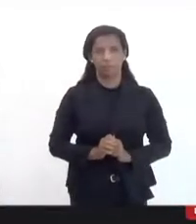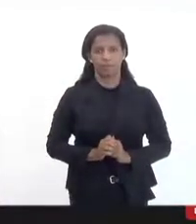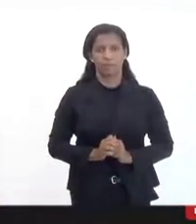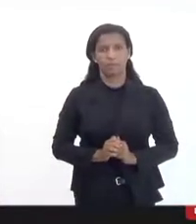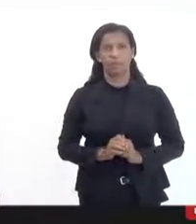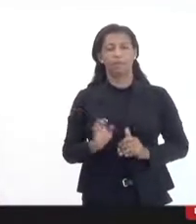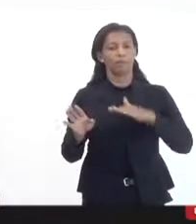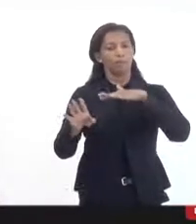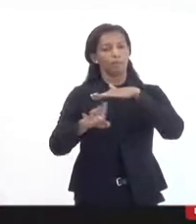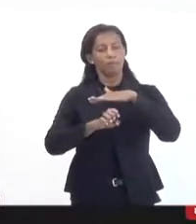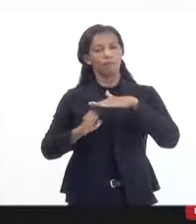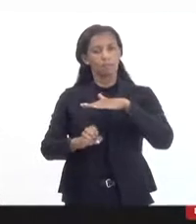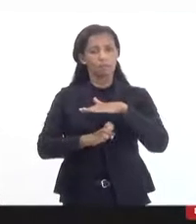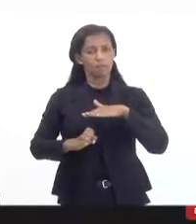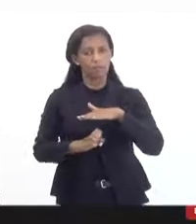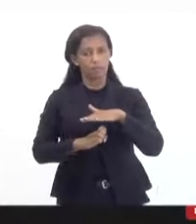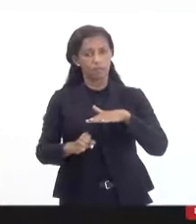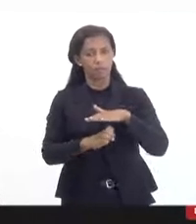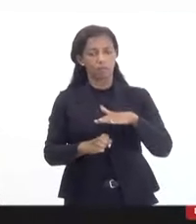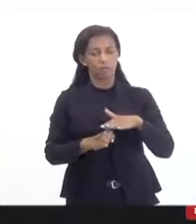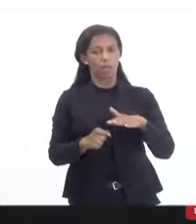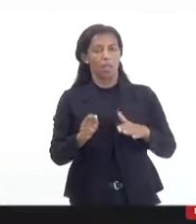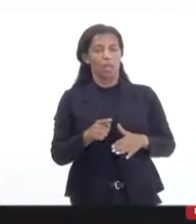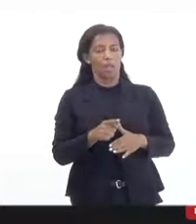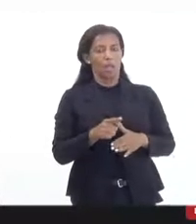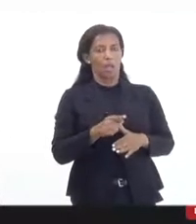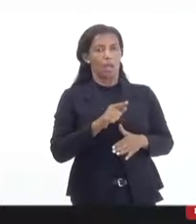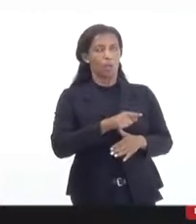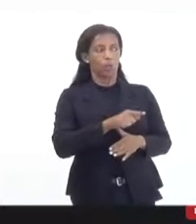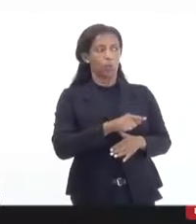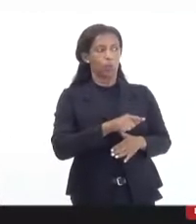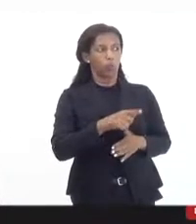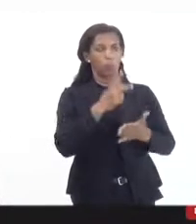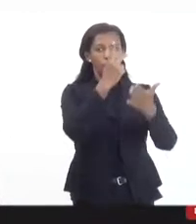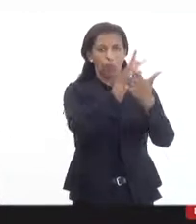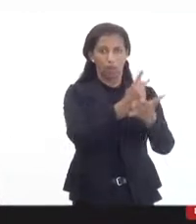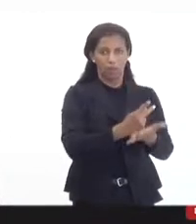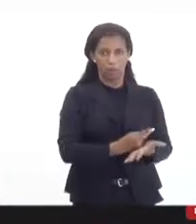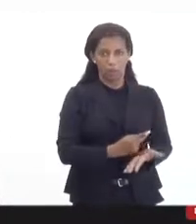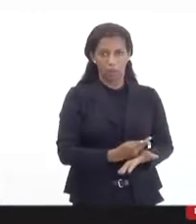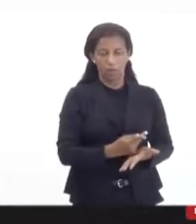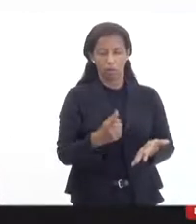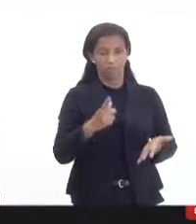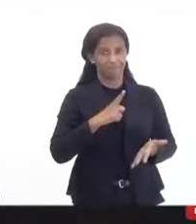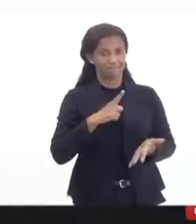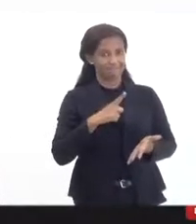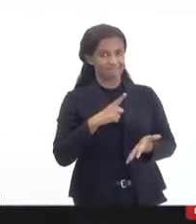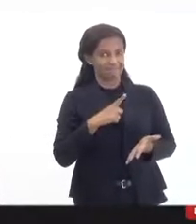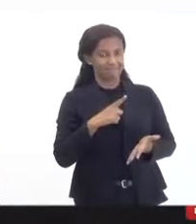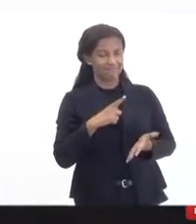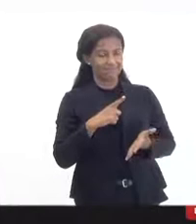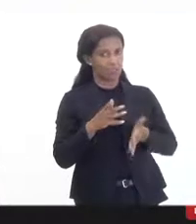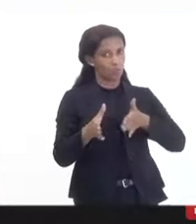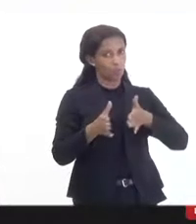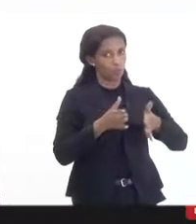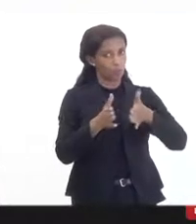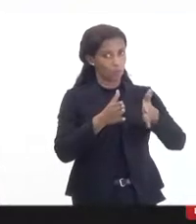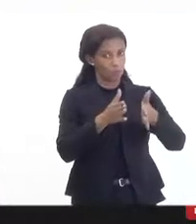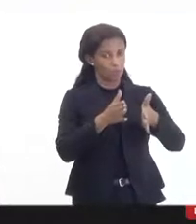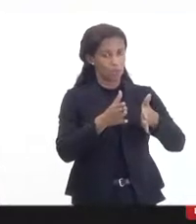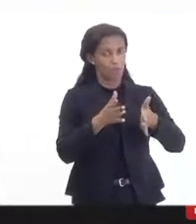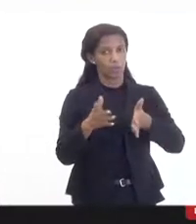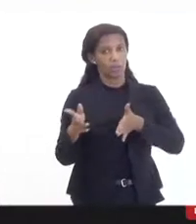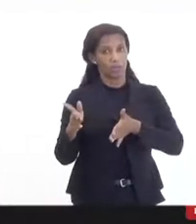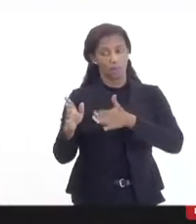a empresa, o auto de infração lavrado pelo Estado, ele utilizou uma técnica de arbitramento, que a Petrobras entende que não foi